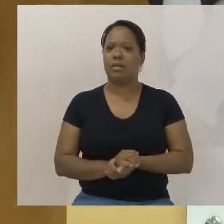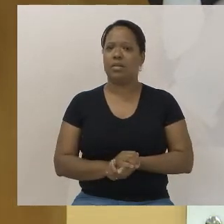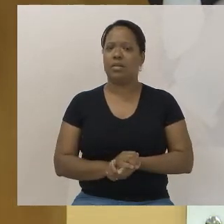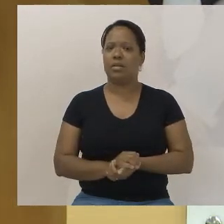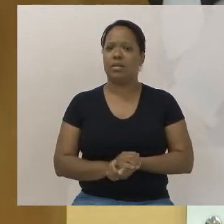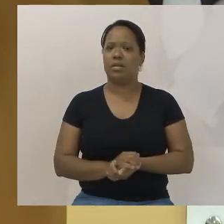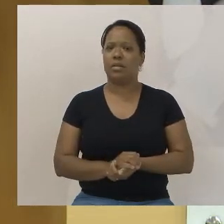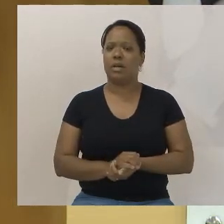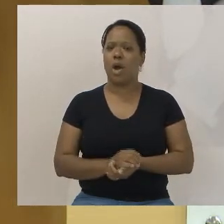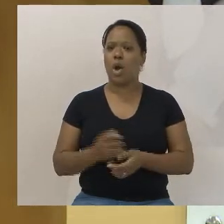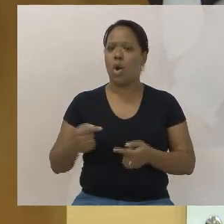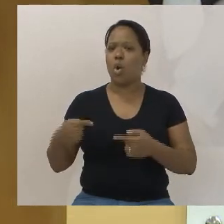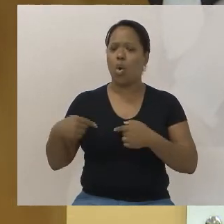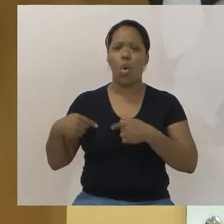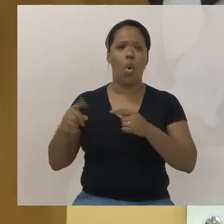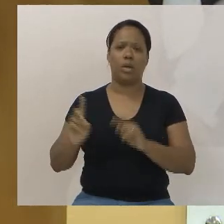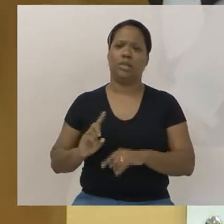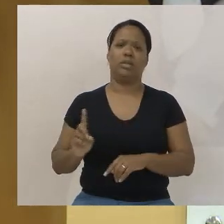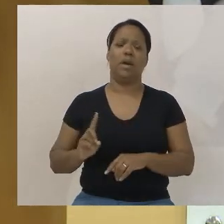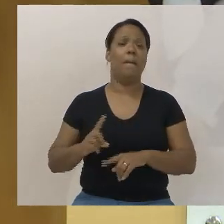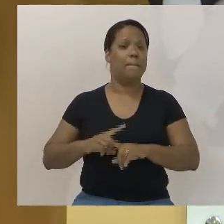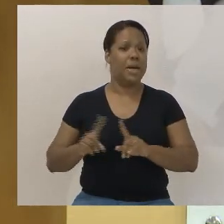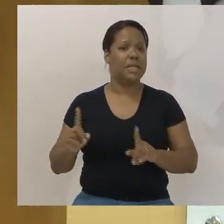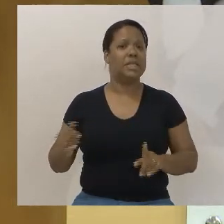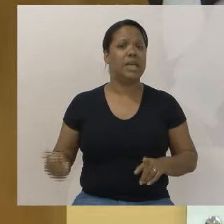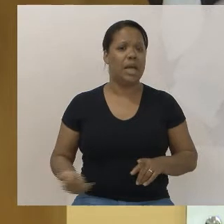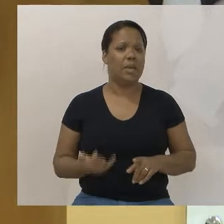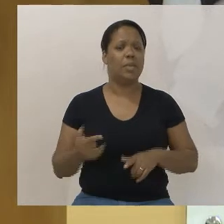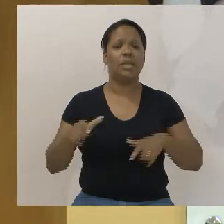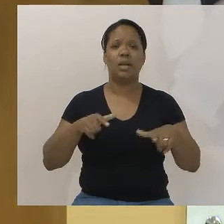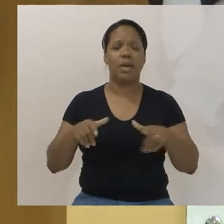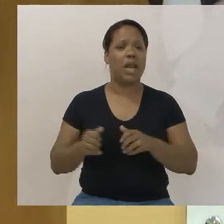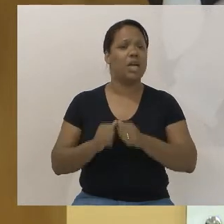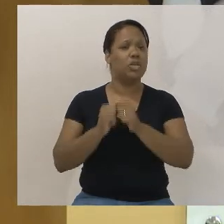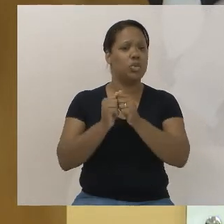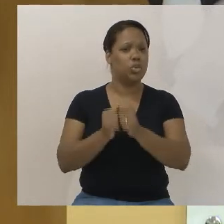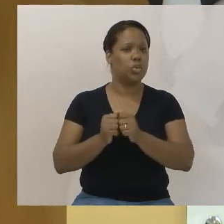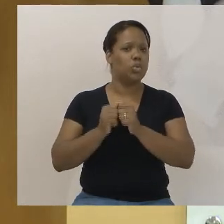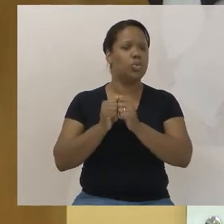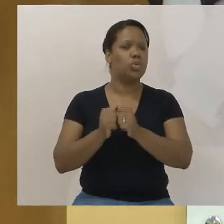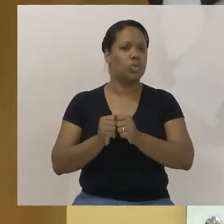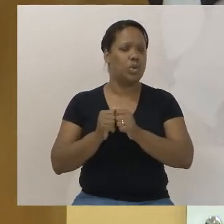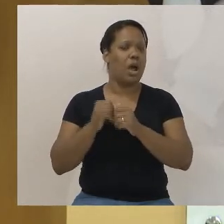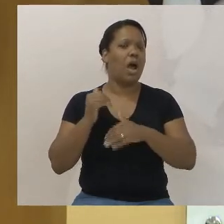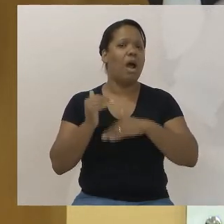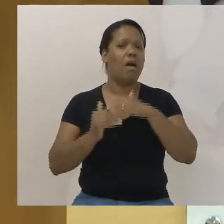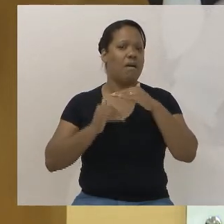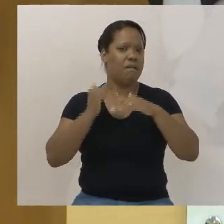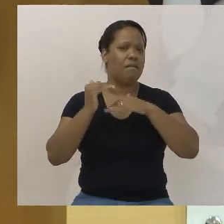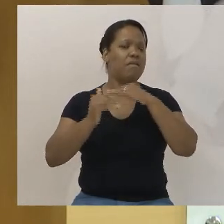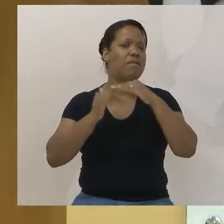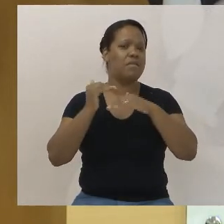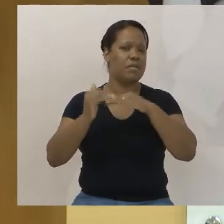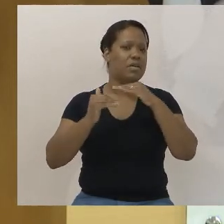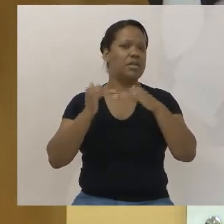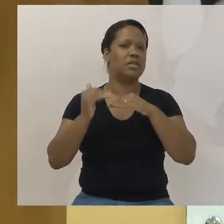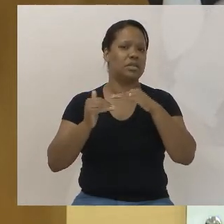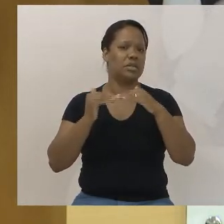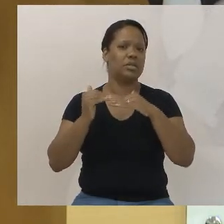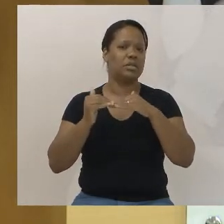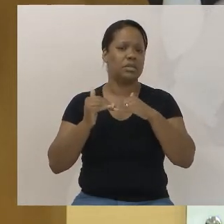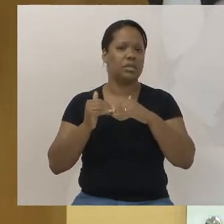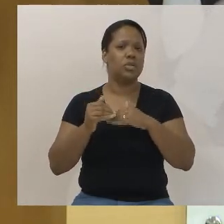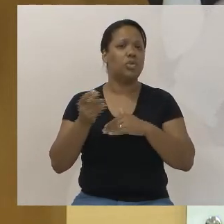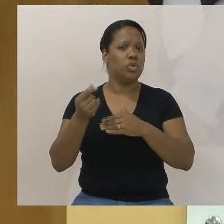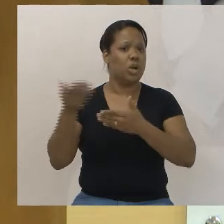fazer oposição mas a importância que é de trabalhar junto né pra que avançar nossa cidade a gente trouxe